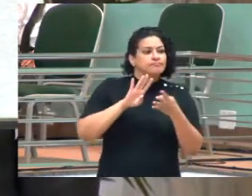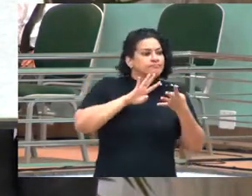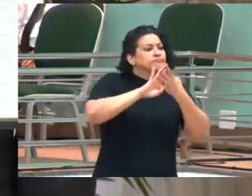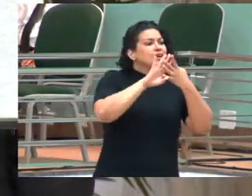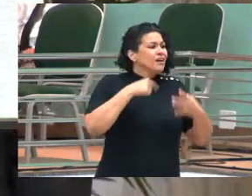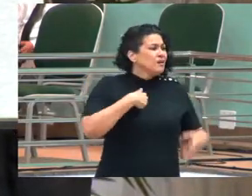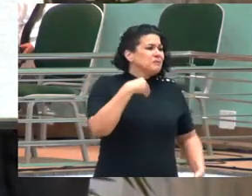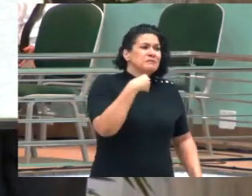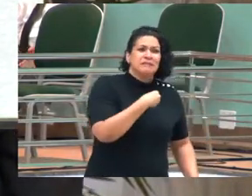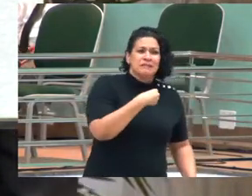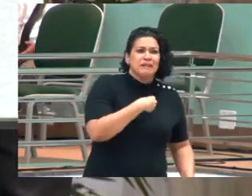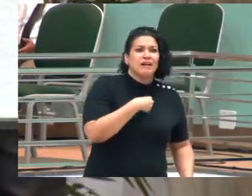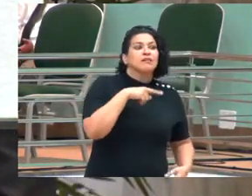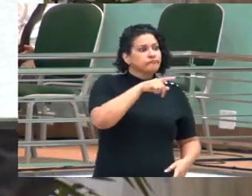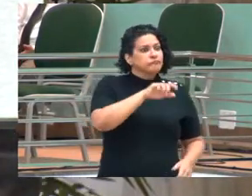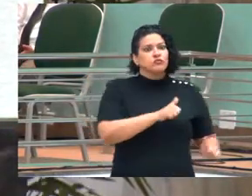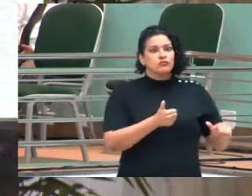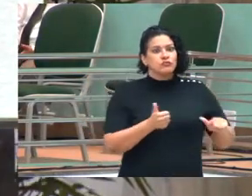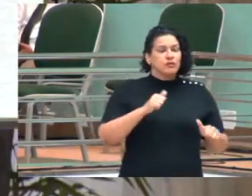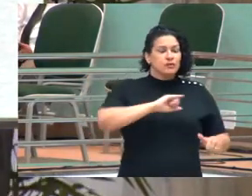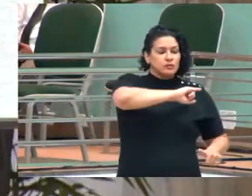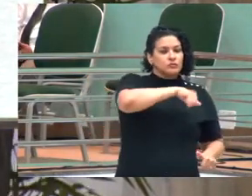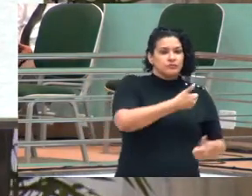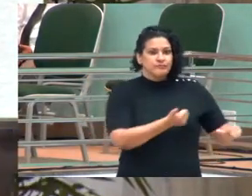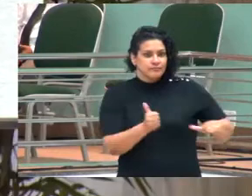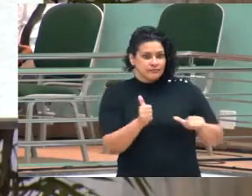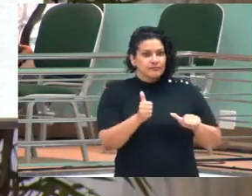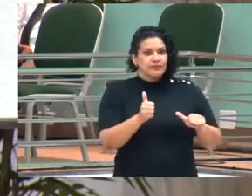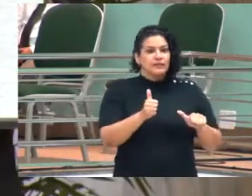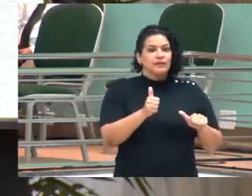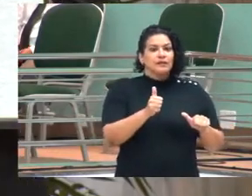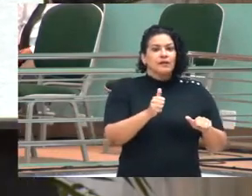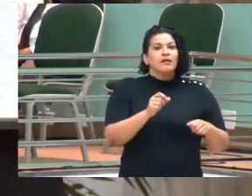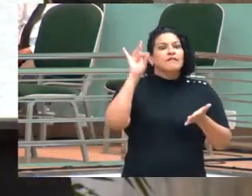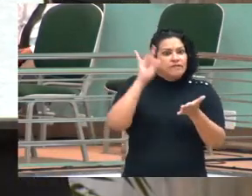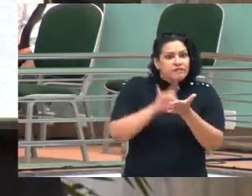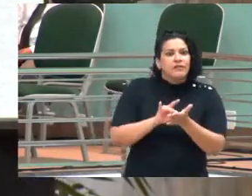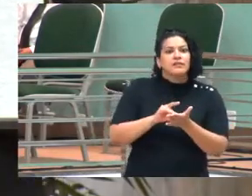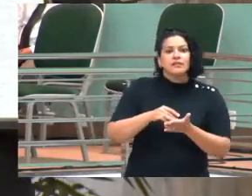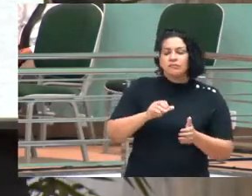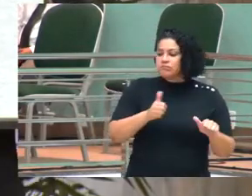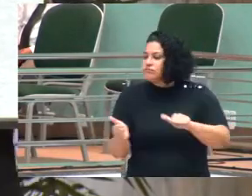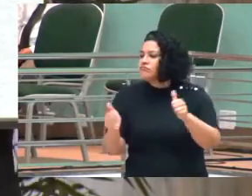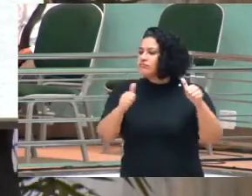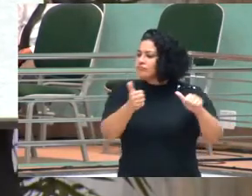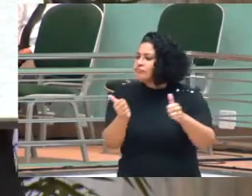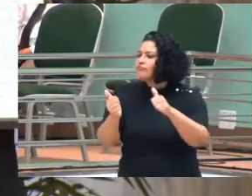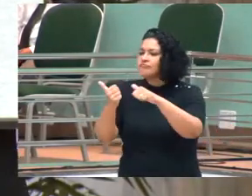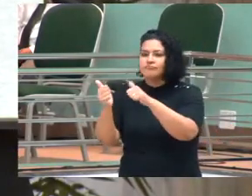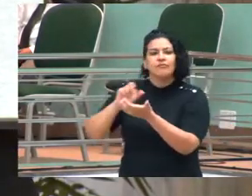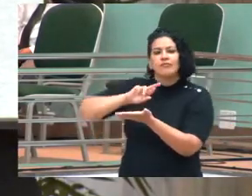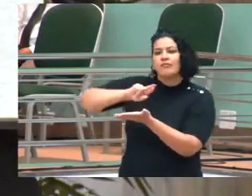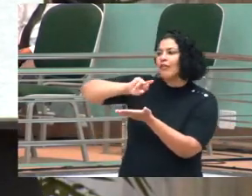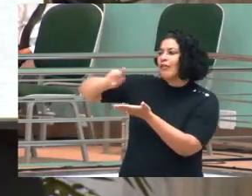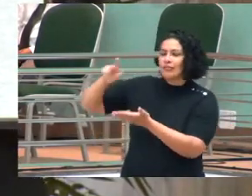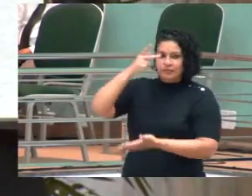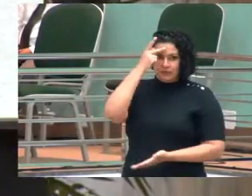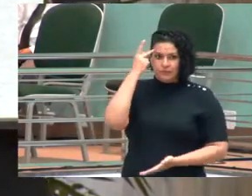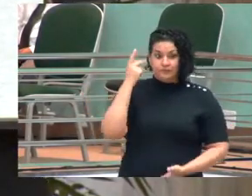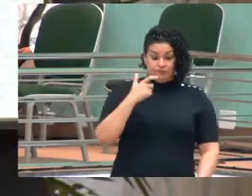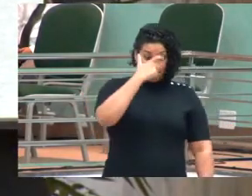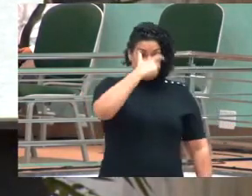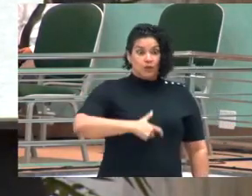Jordão. As vestes de João eram feitas de pelos de camelo, ele trazia um cinto de